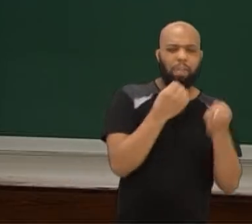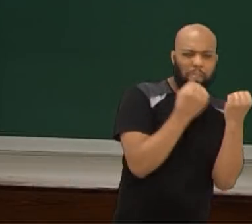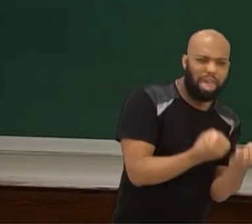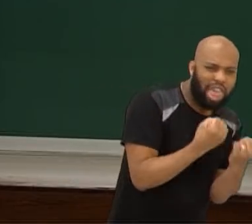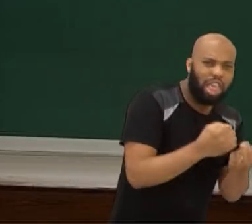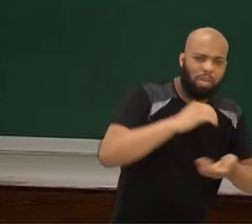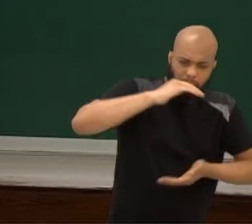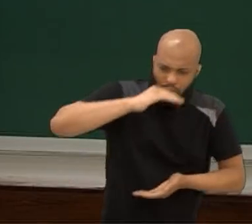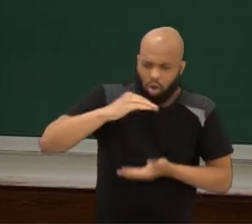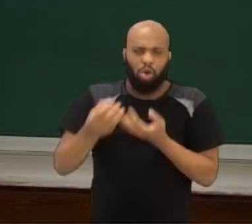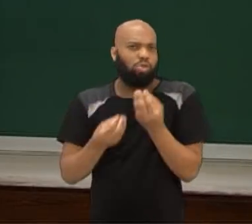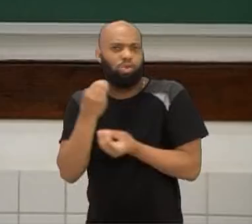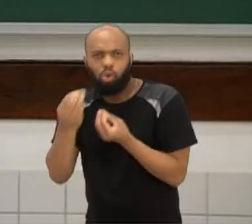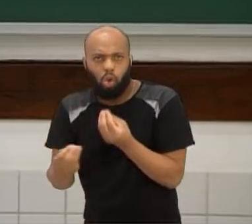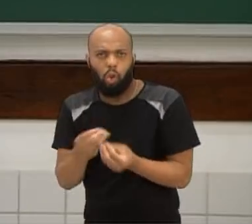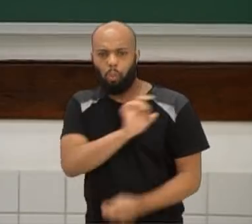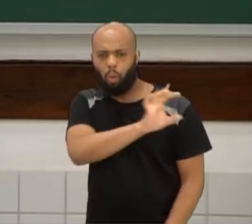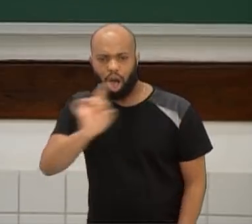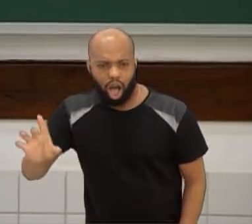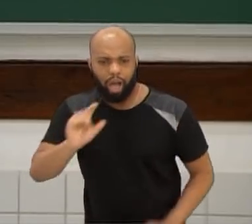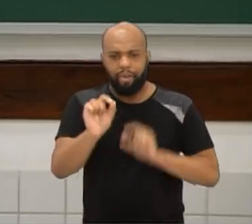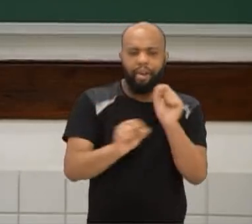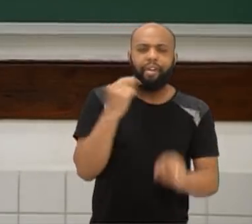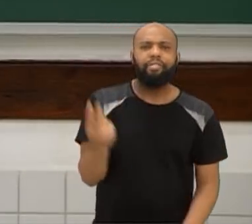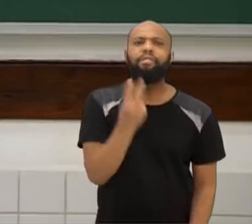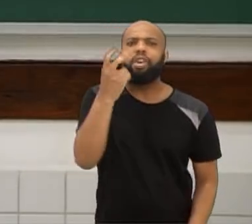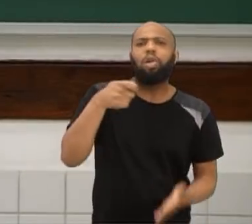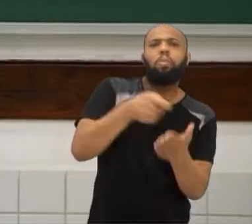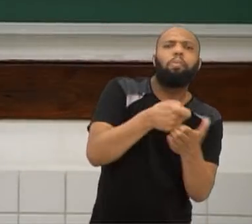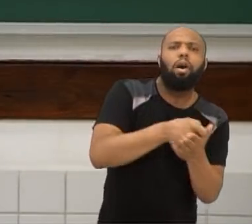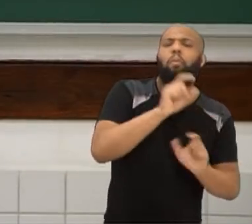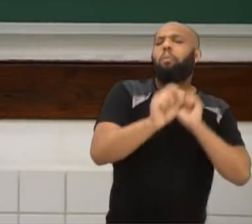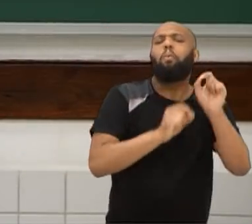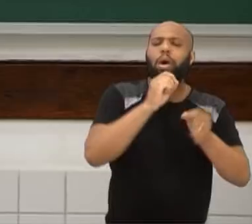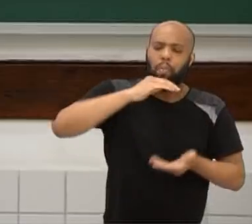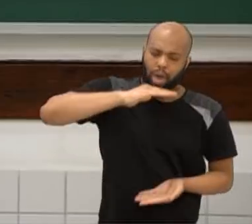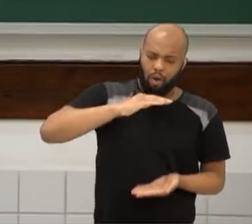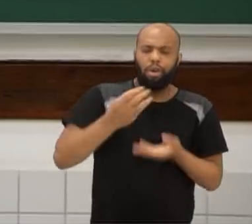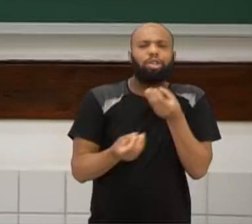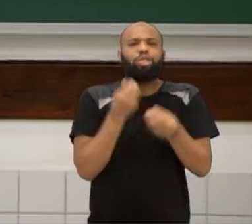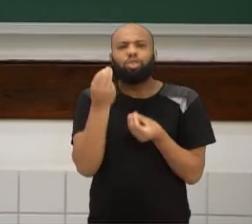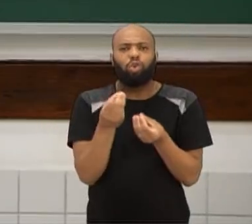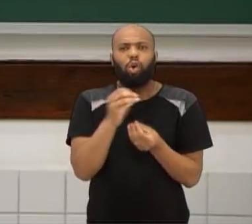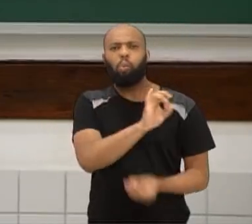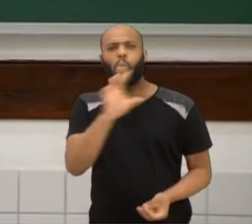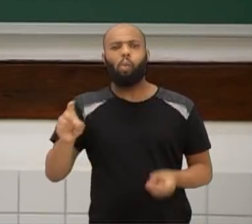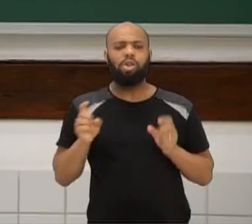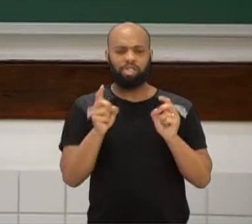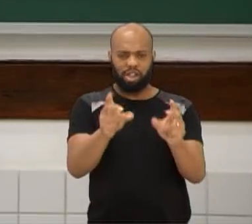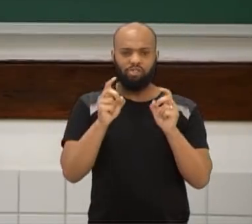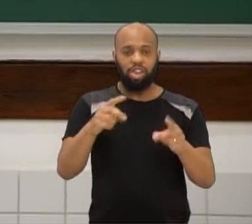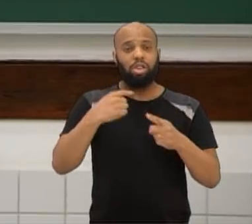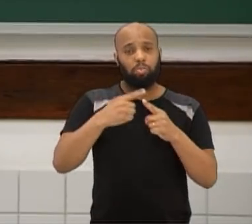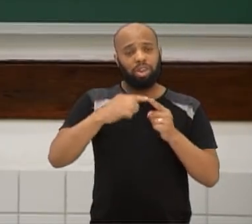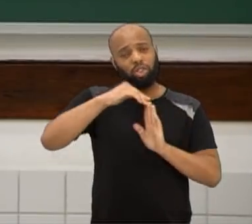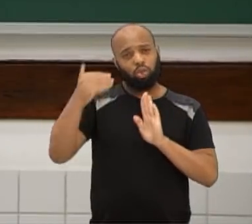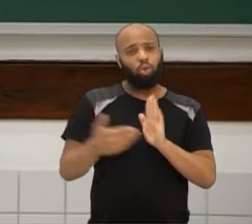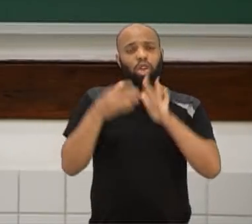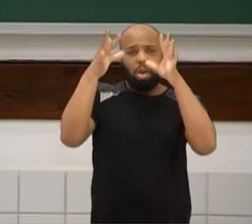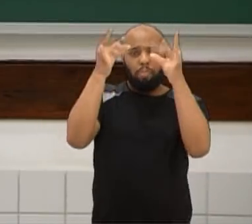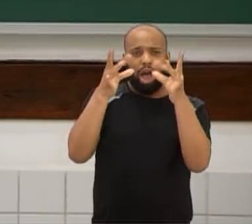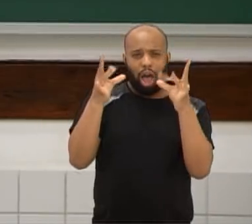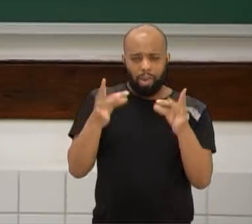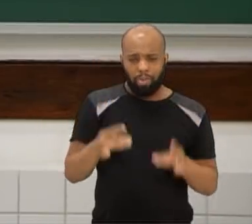peso? É por unidade? É o pacote? Como que tudo isso é vendido? Todas essas